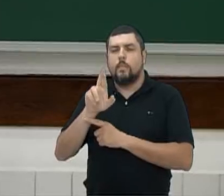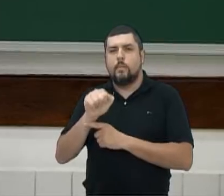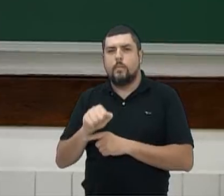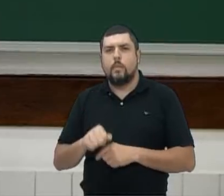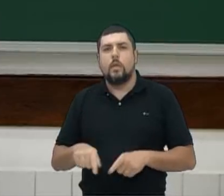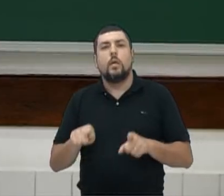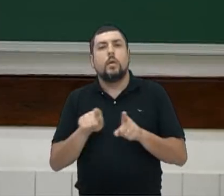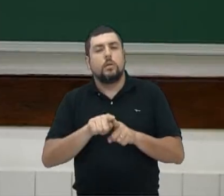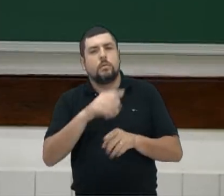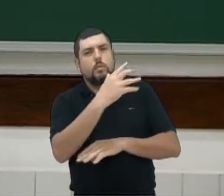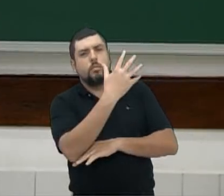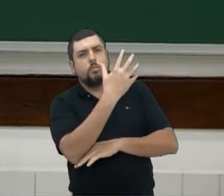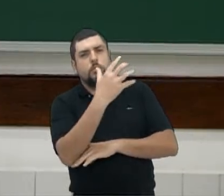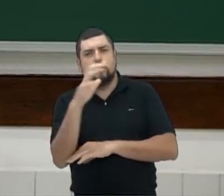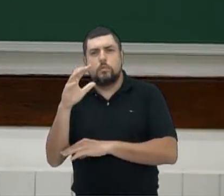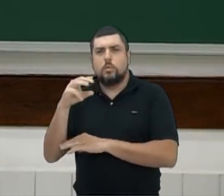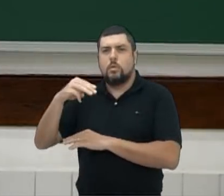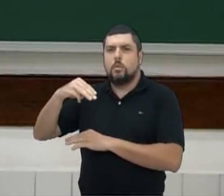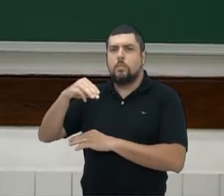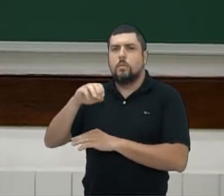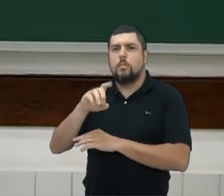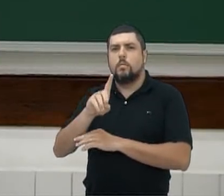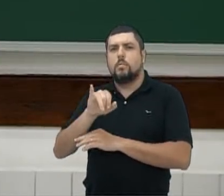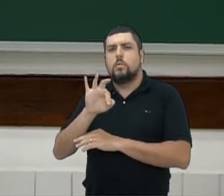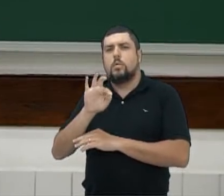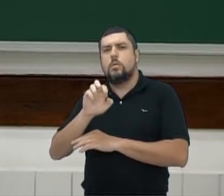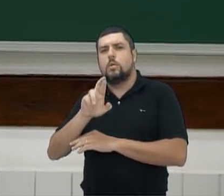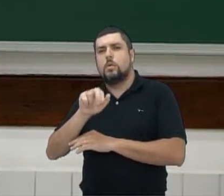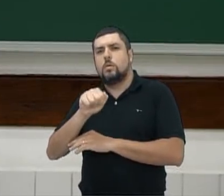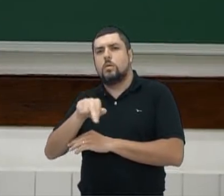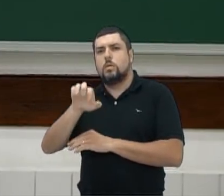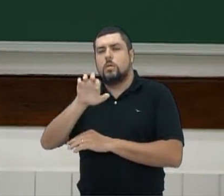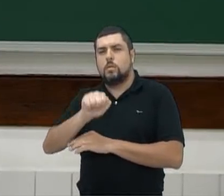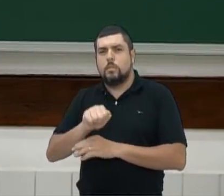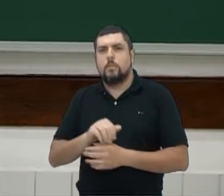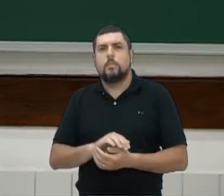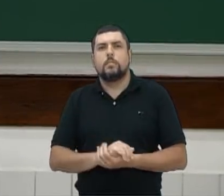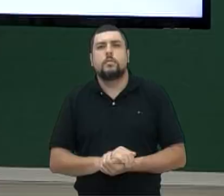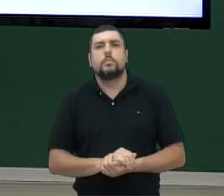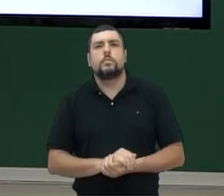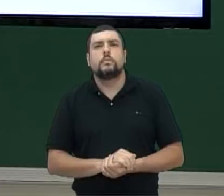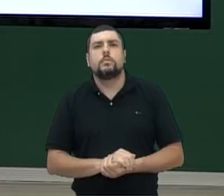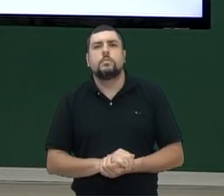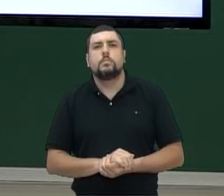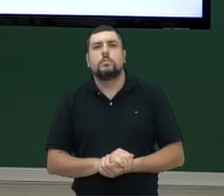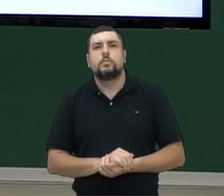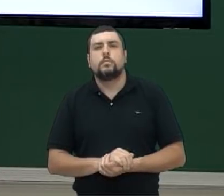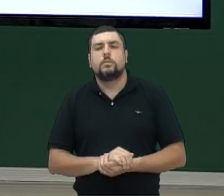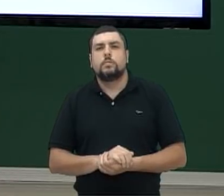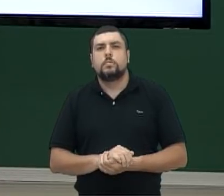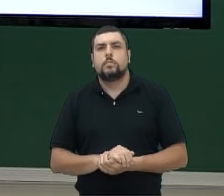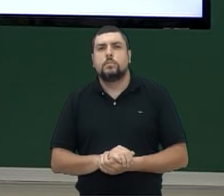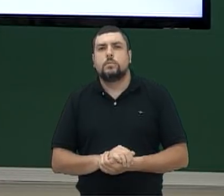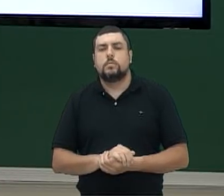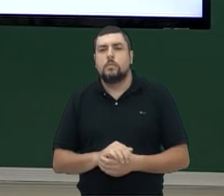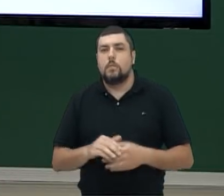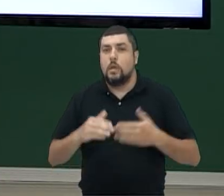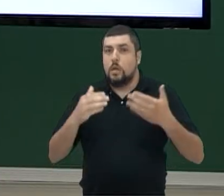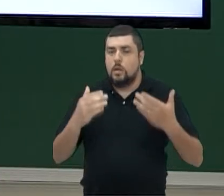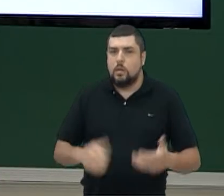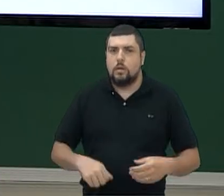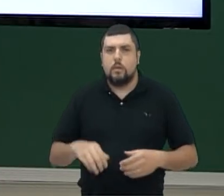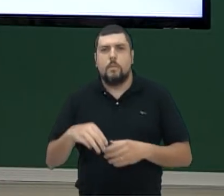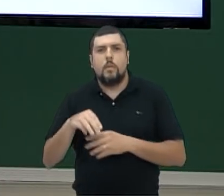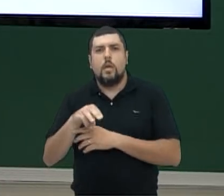mediterrânea. Então, nós vamos encontrar ali uma infinidade de formações vegetais. Destaque que a vegetação mediterrânea ela